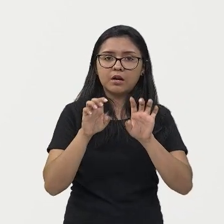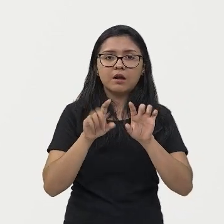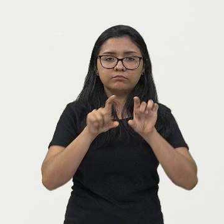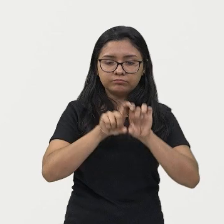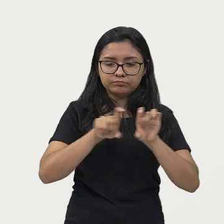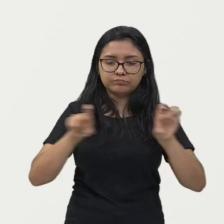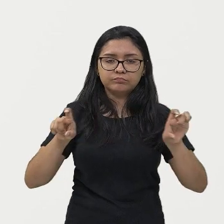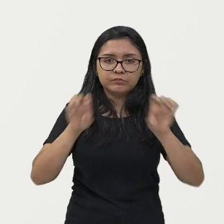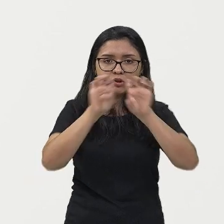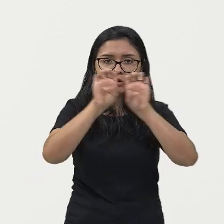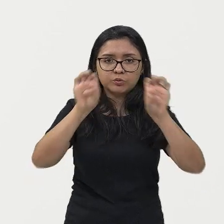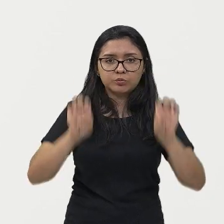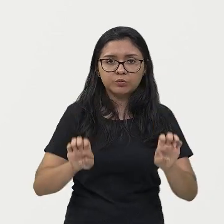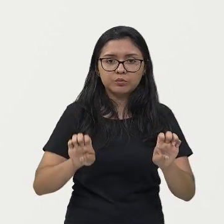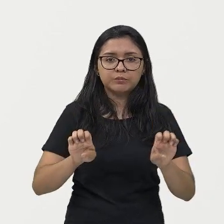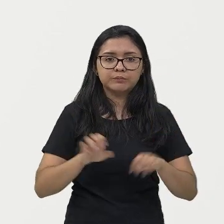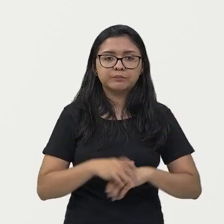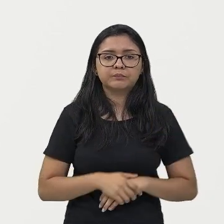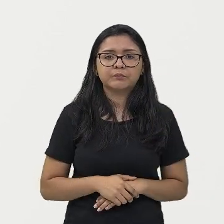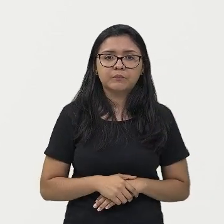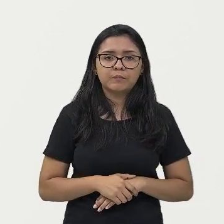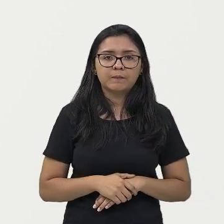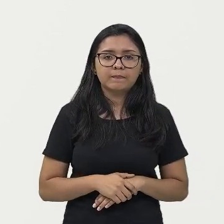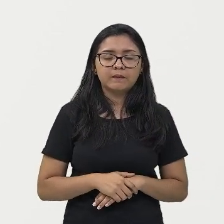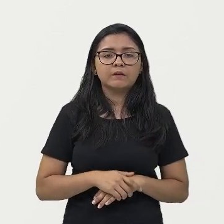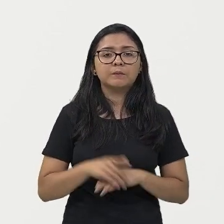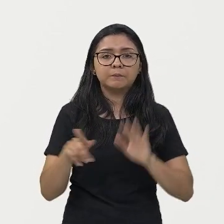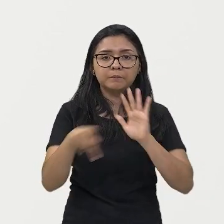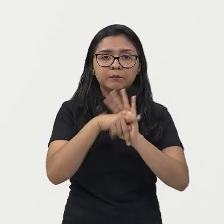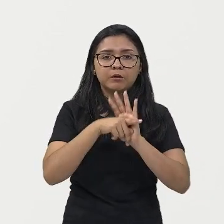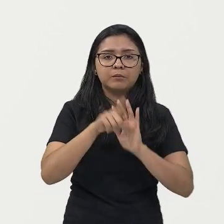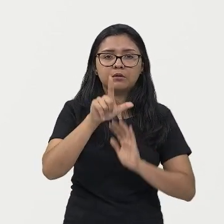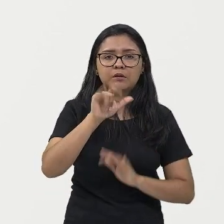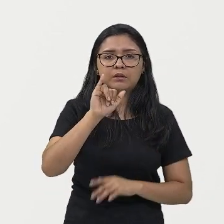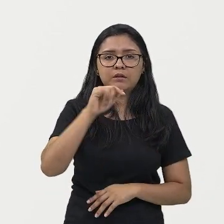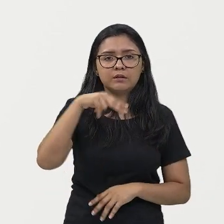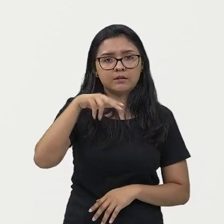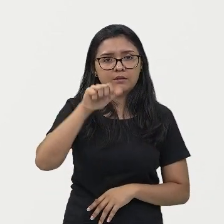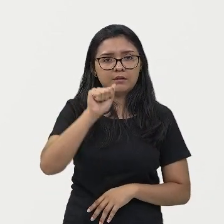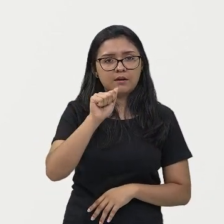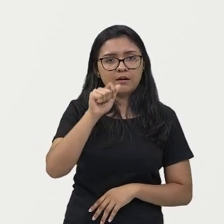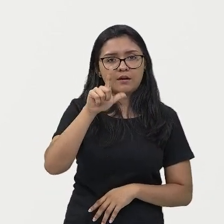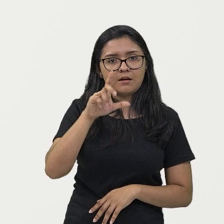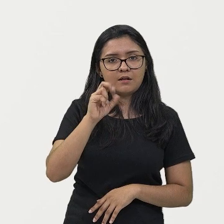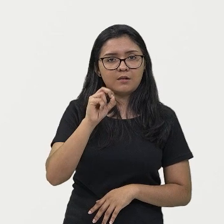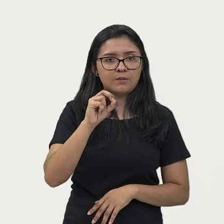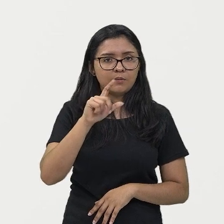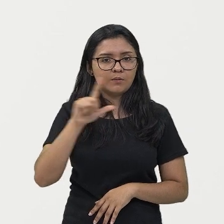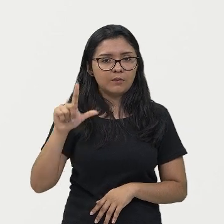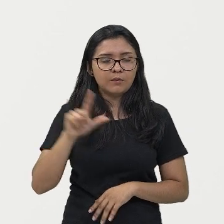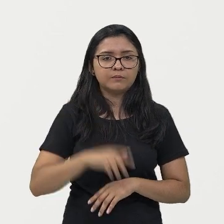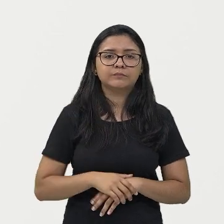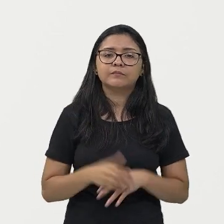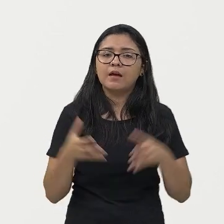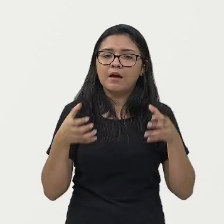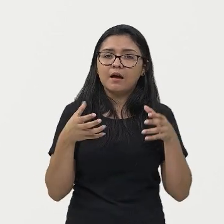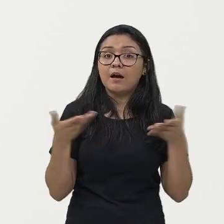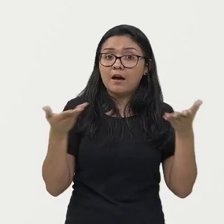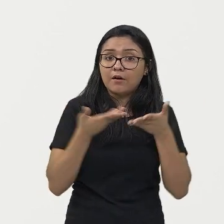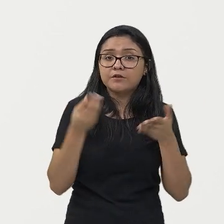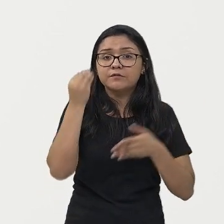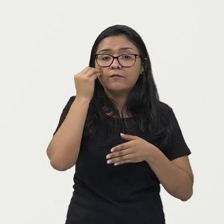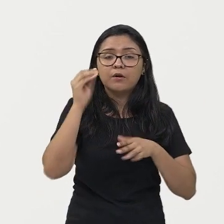fórmula estrutural do linalol, ok? Então, a gente vai classificar, tá? Vamos